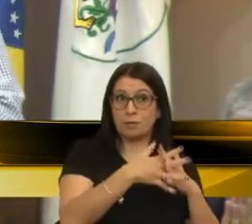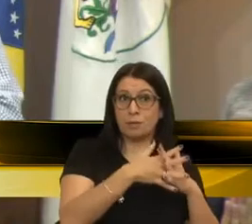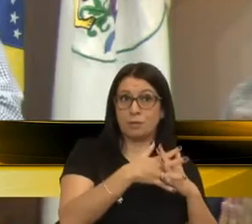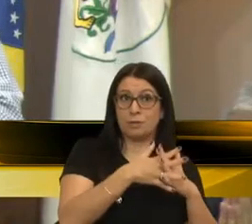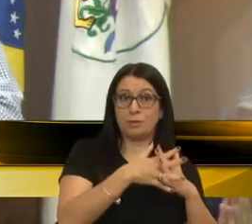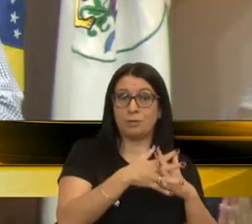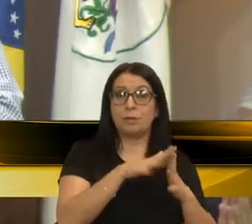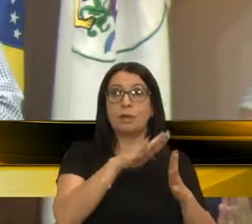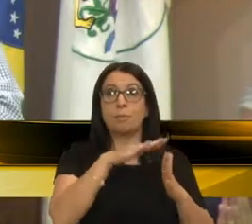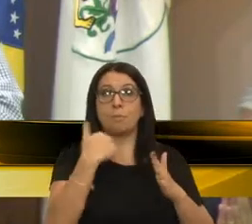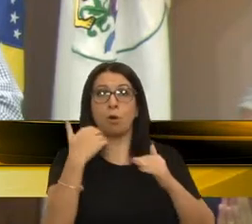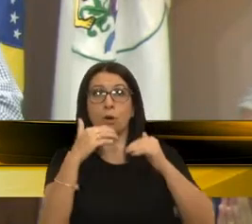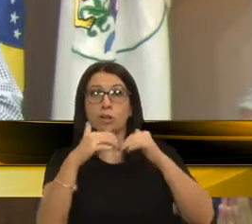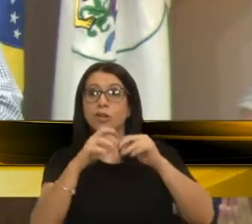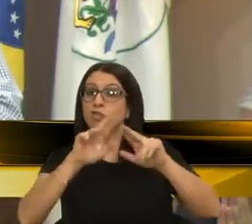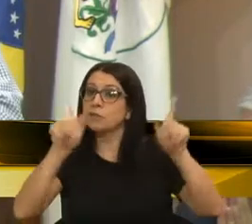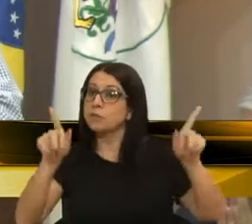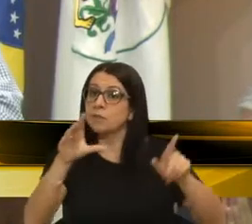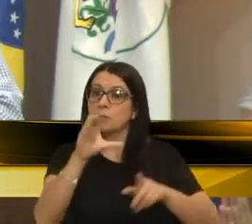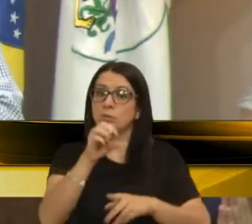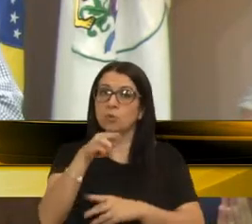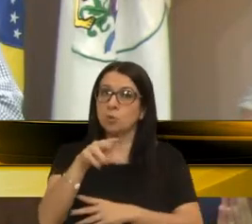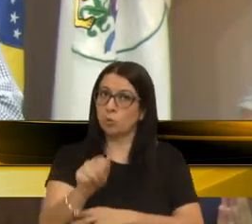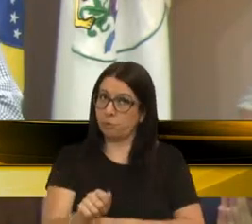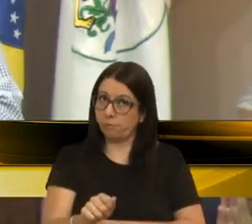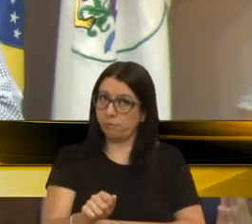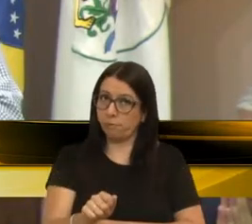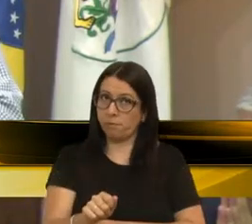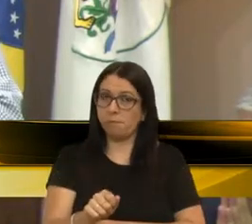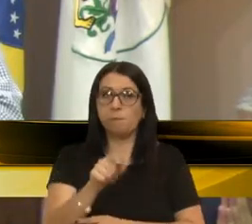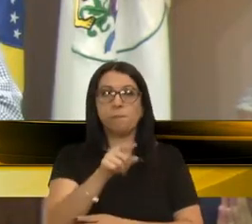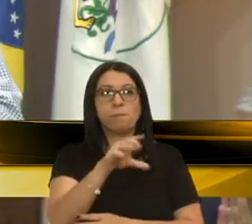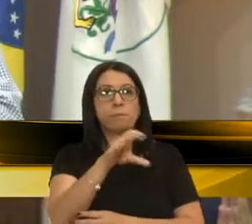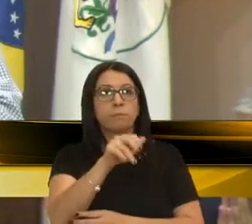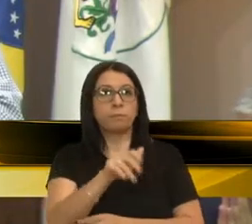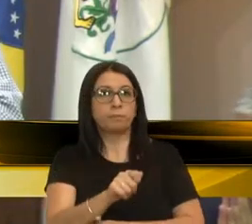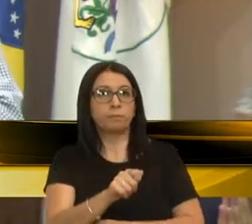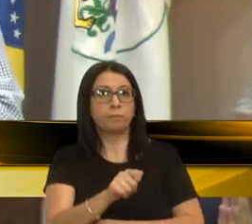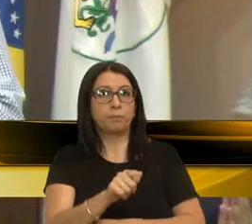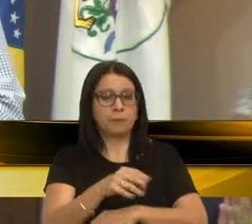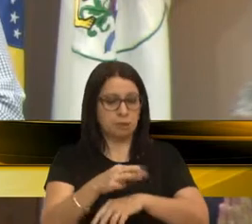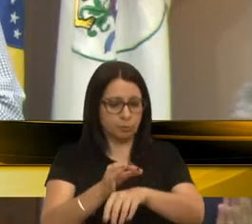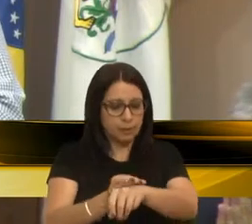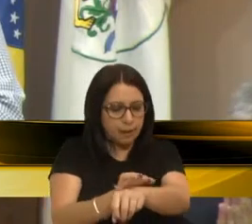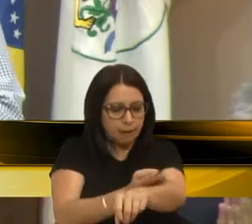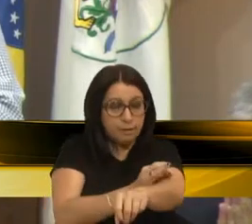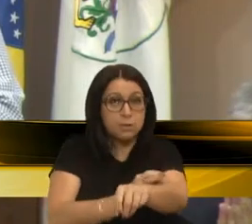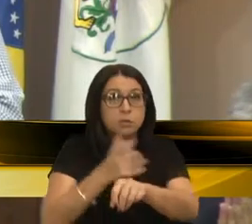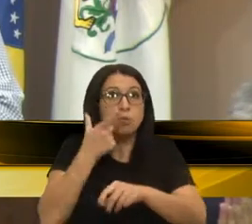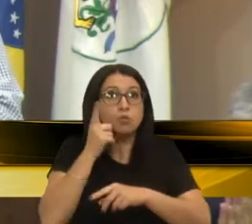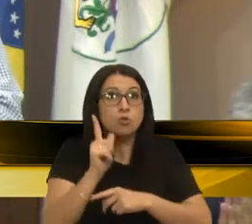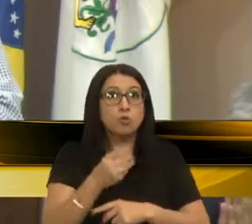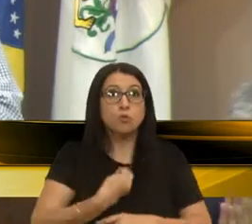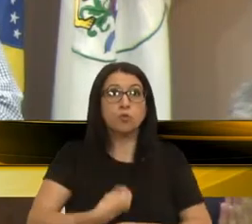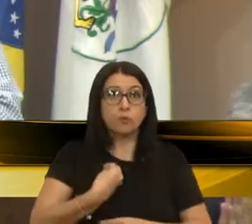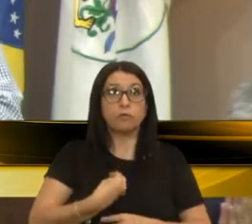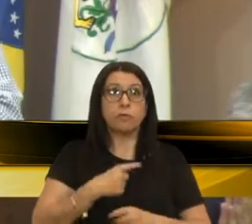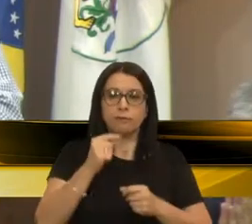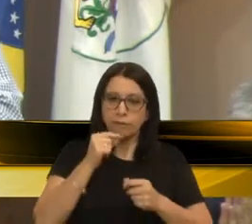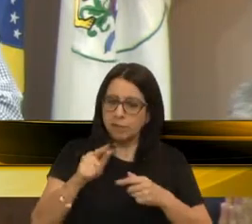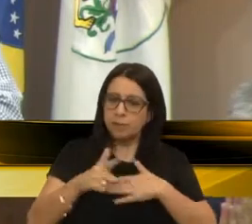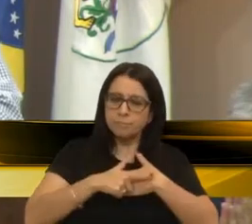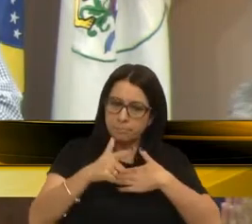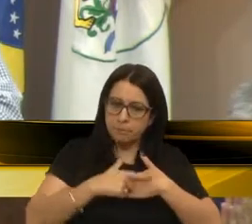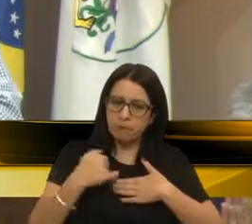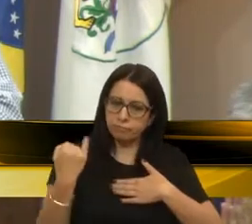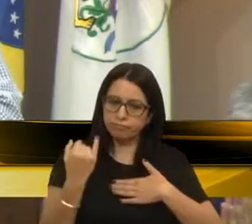morte encefálica é muito diferente do coma. No coma, as células cerebrais continuam vivas, executando suas funções